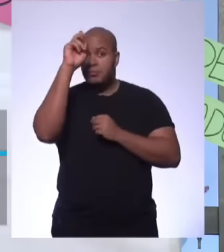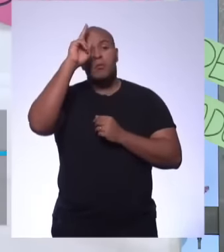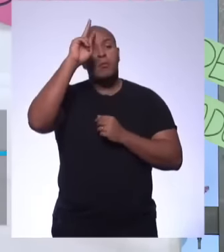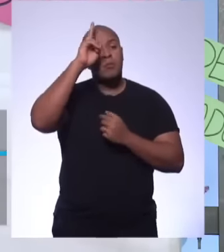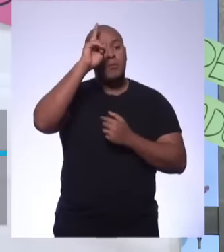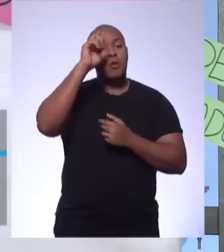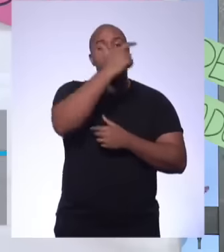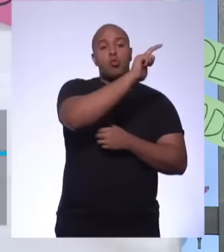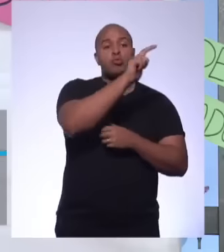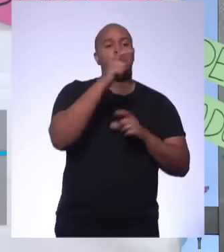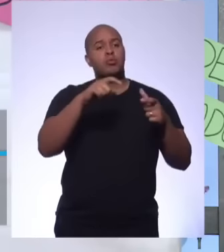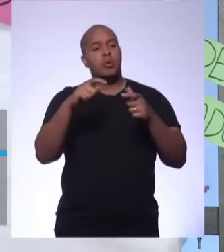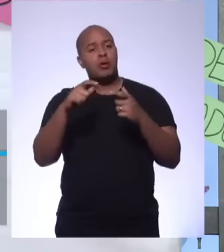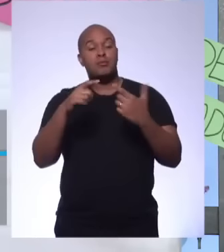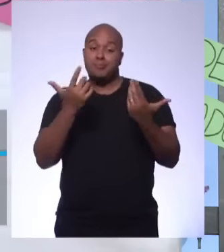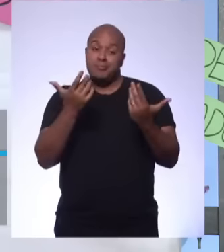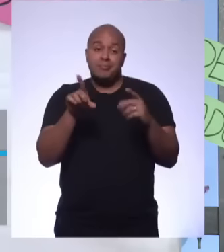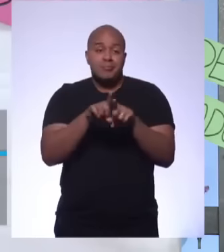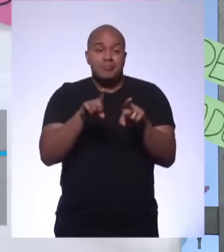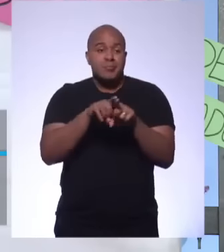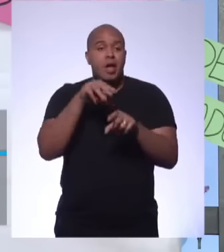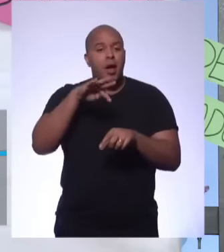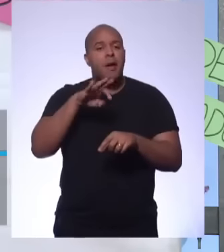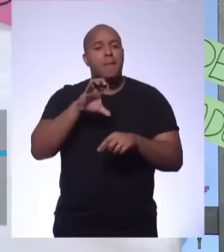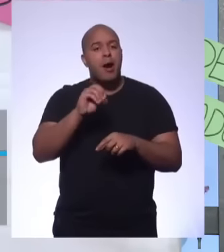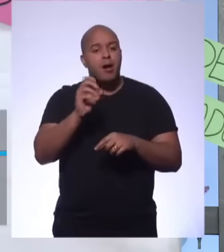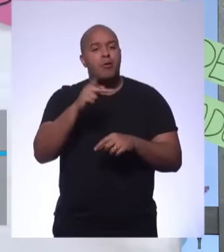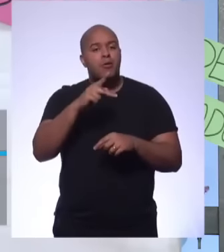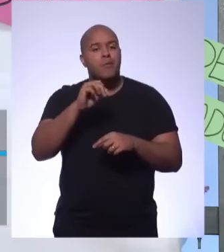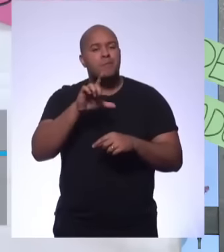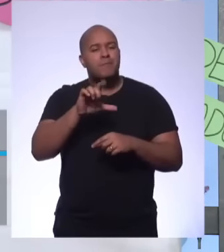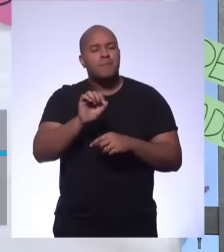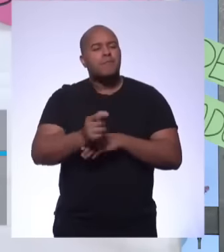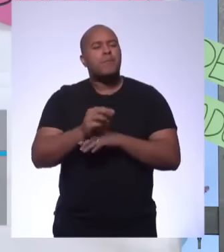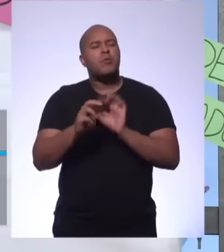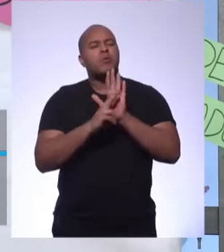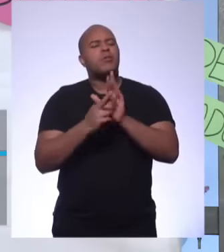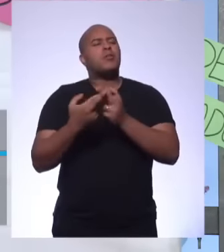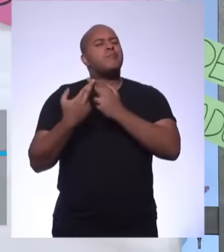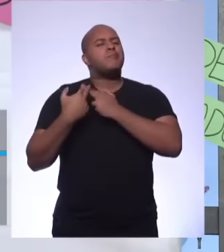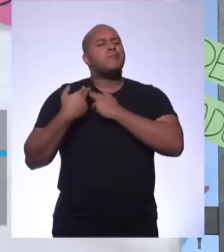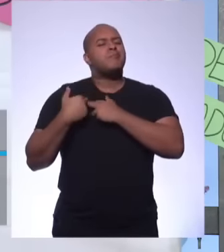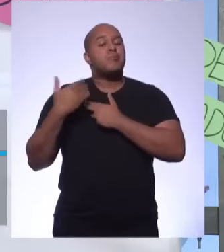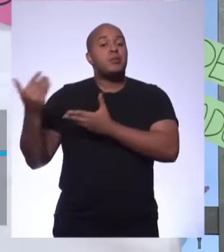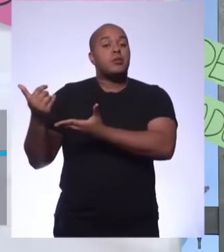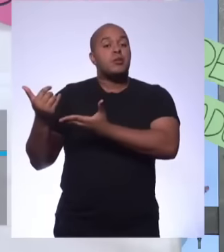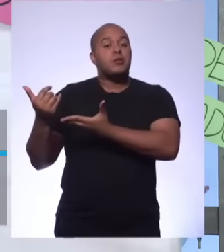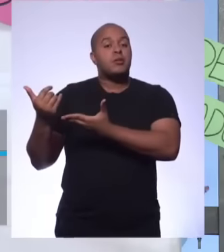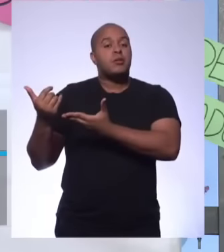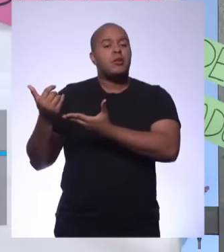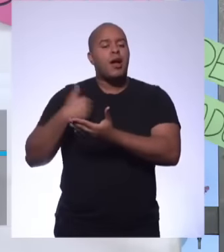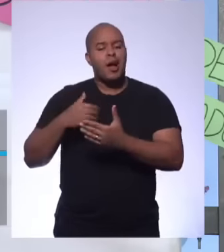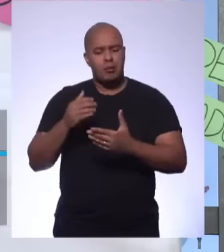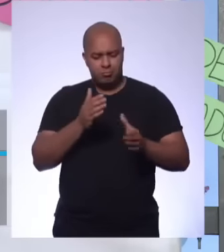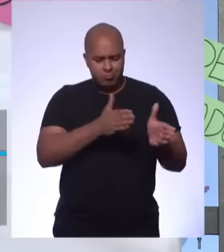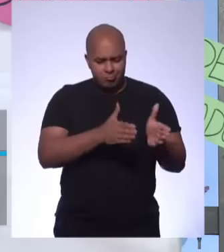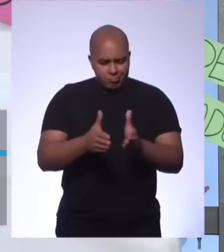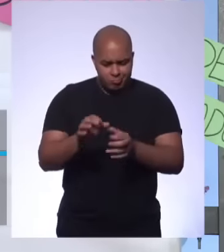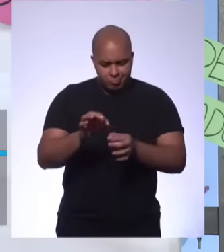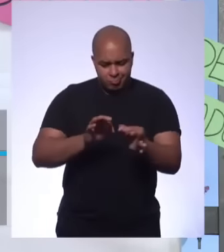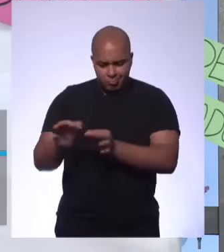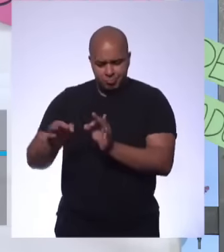histórias de outros lugares. Inclusive, o Marco Polo, ele é responsável aí pela produção dos